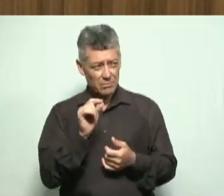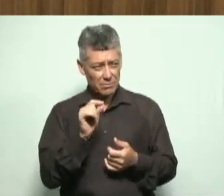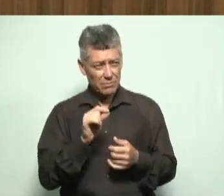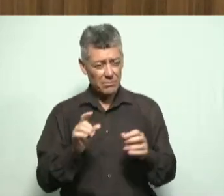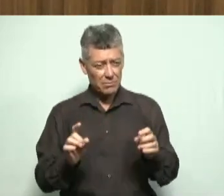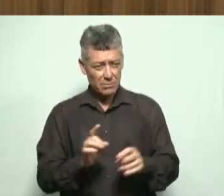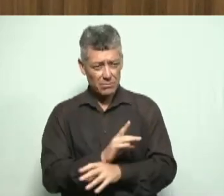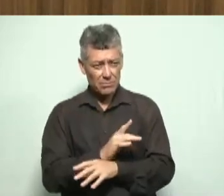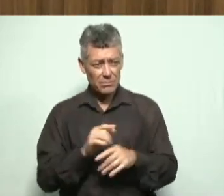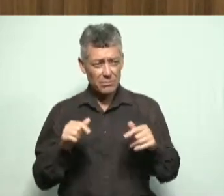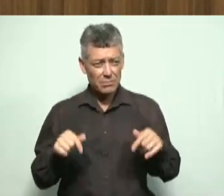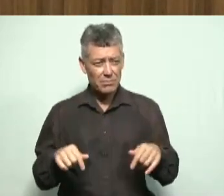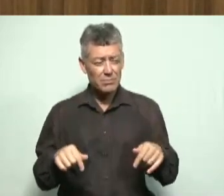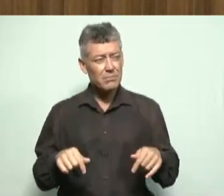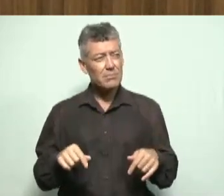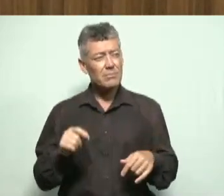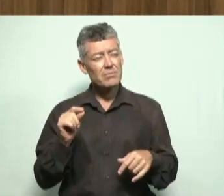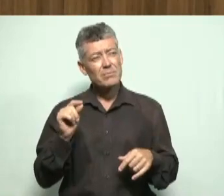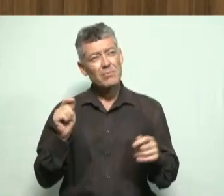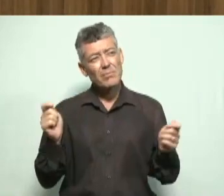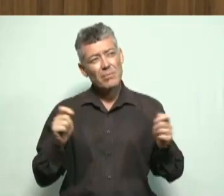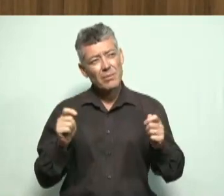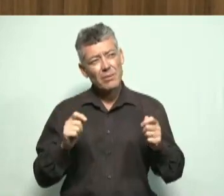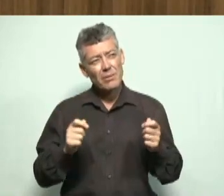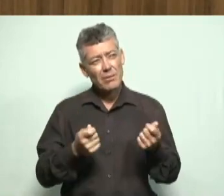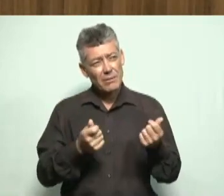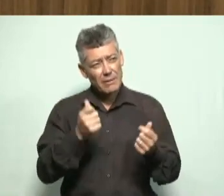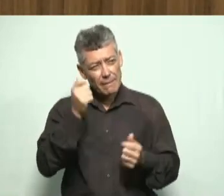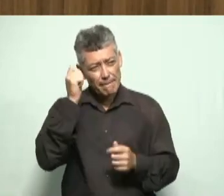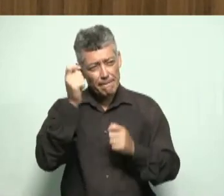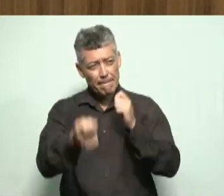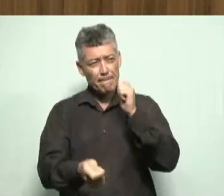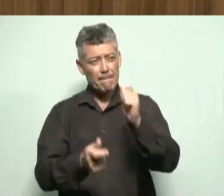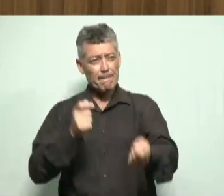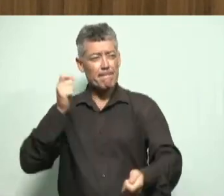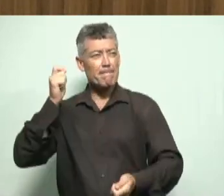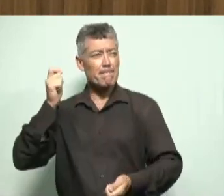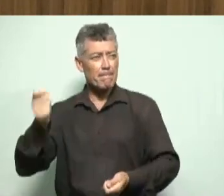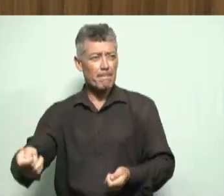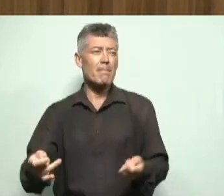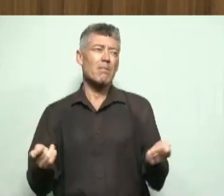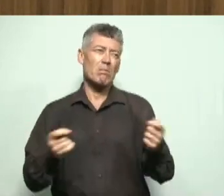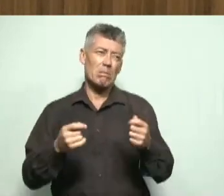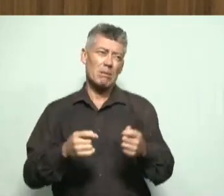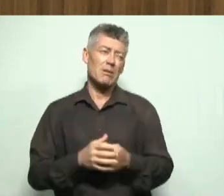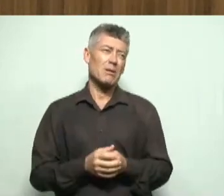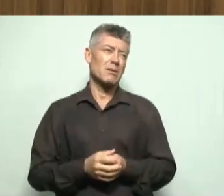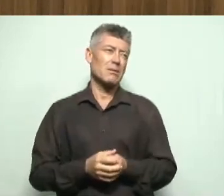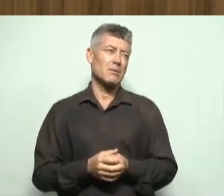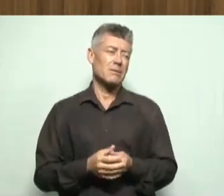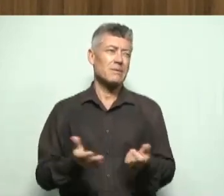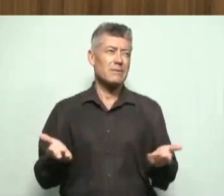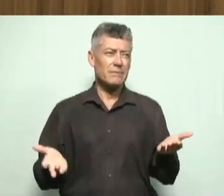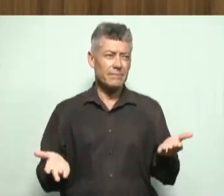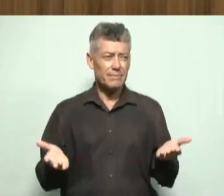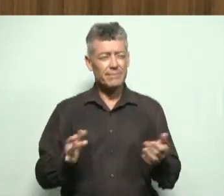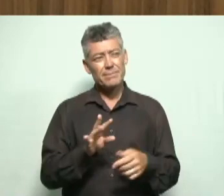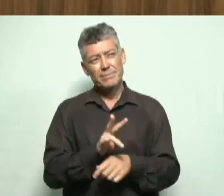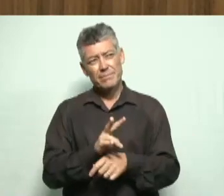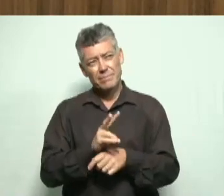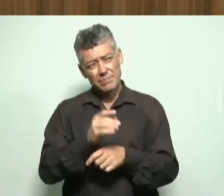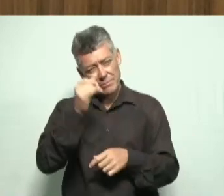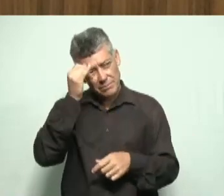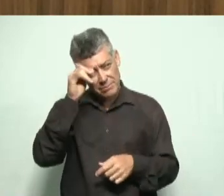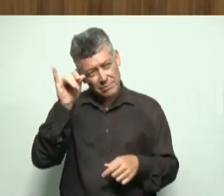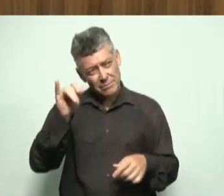concluindo, que nós precisamos ter investimentos maciços nas questões de prevenção de